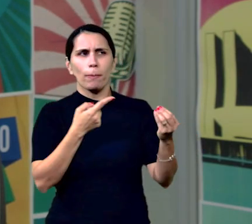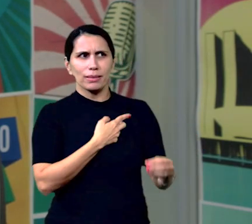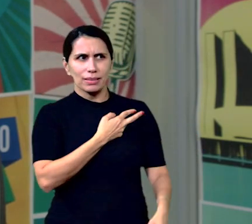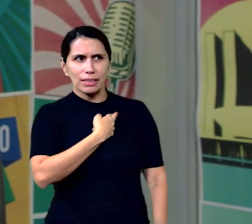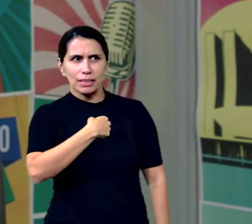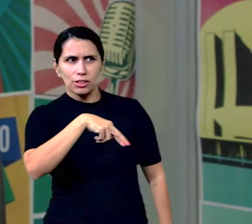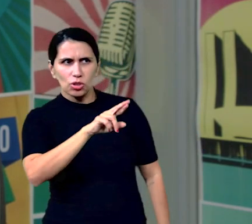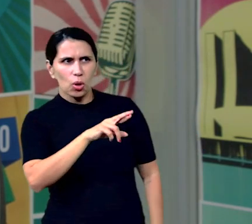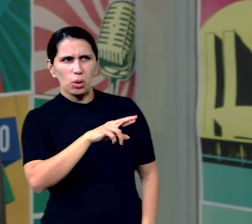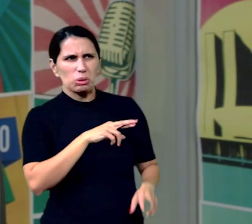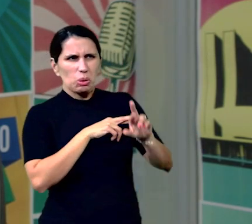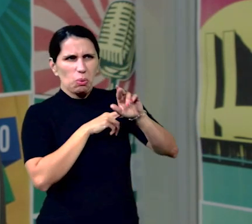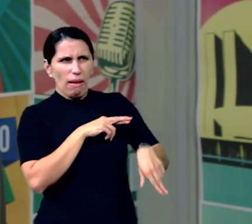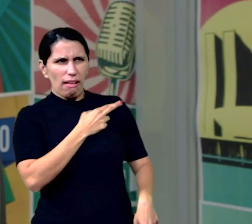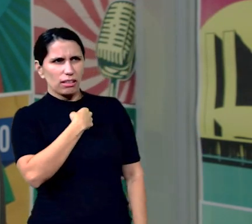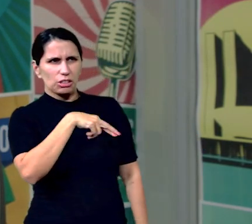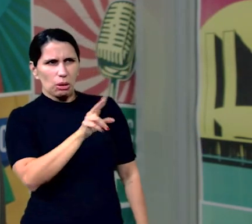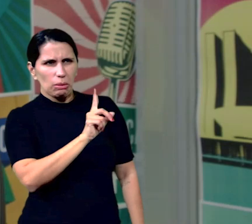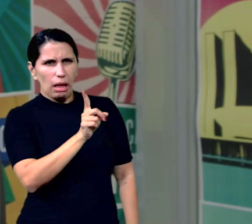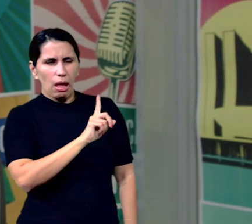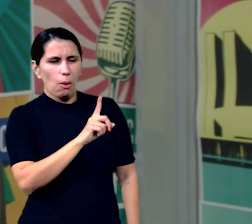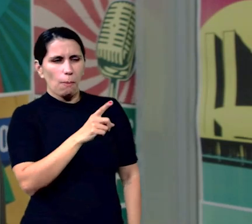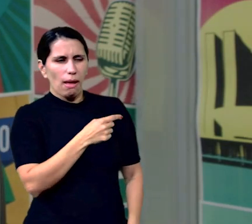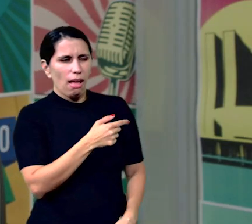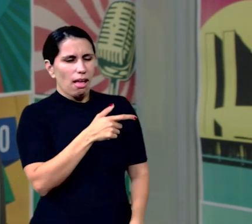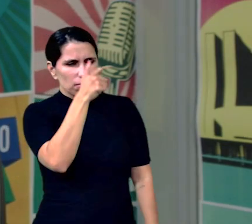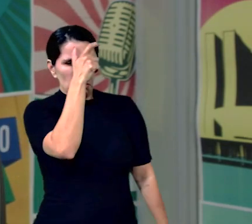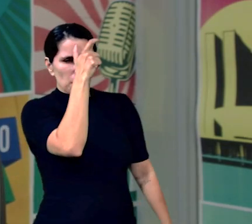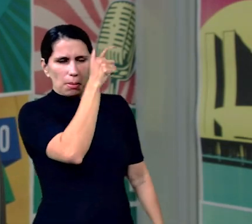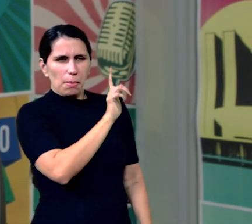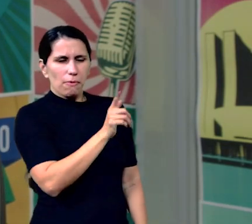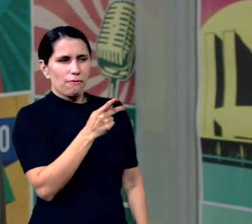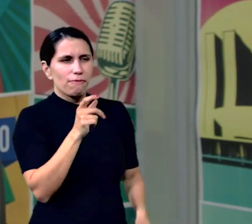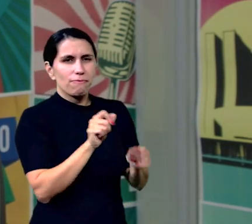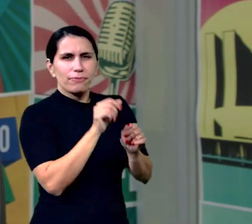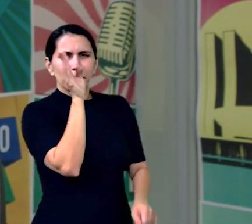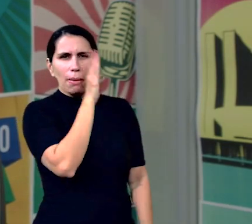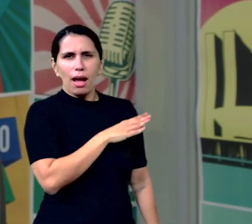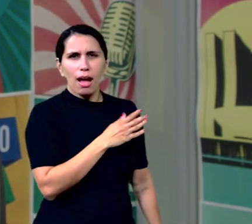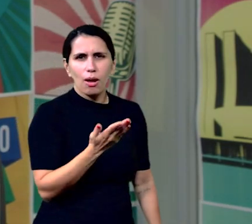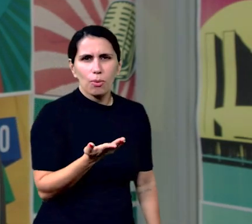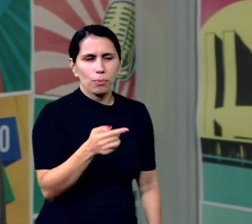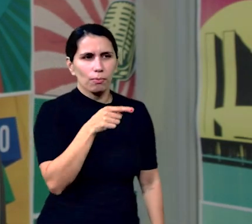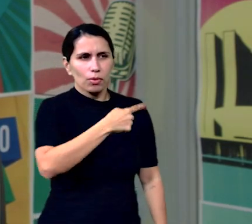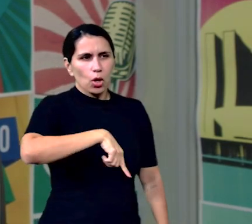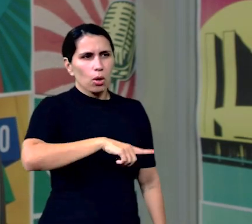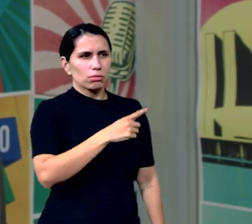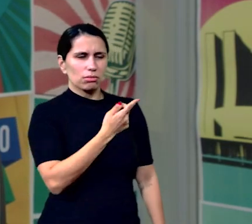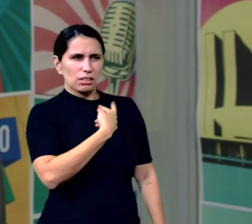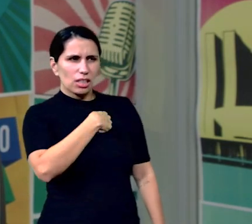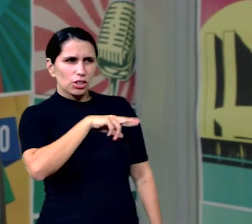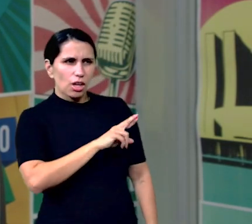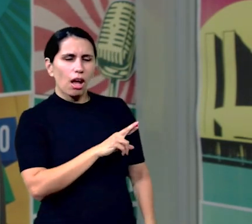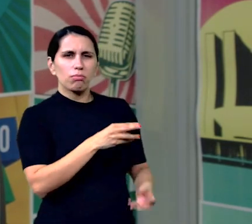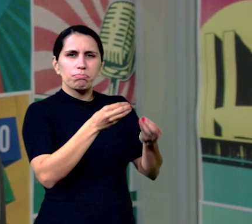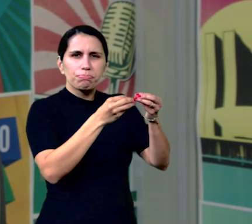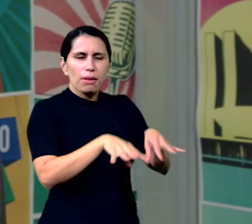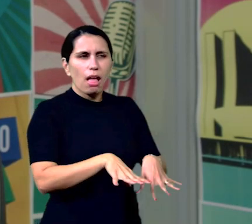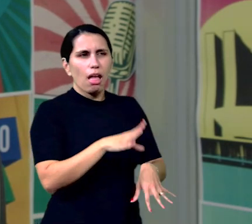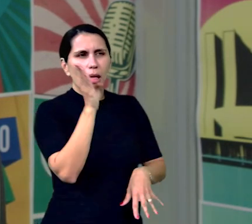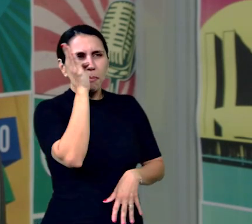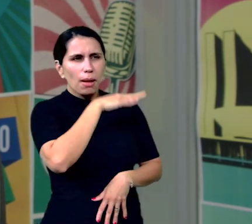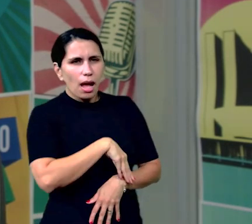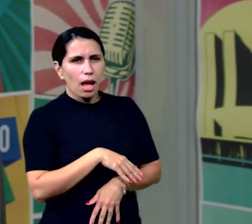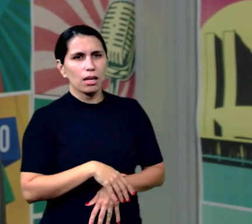são religiões, que essas religiões são diabólicas, que essas religiões fazem o mal, né, que essas religiões provocam o mal. Então